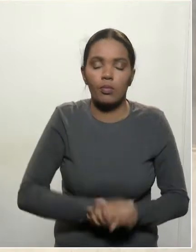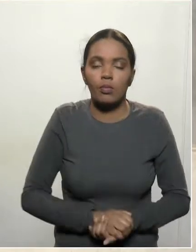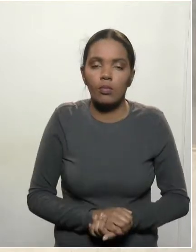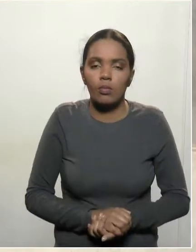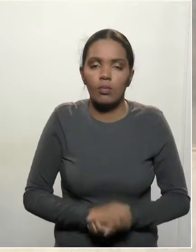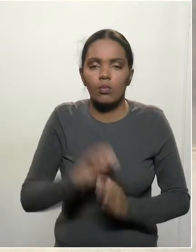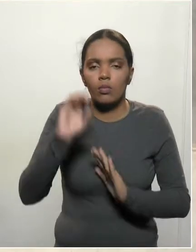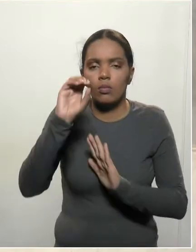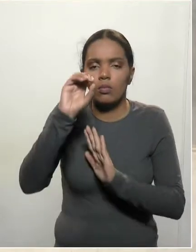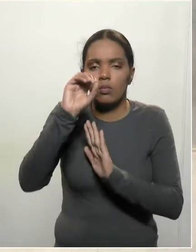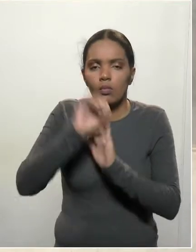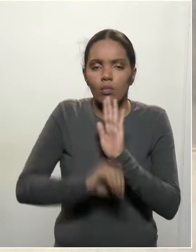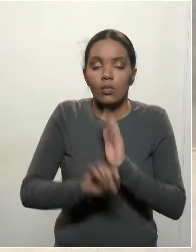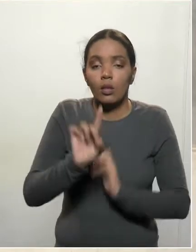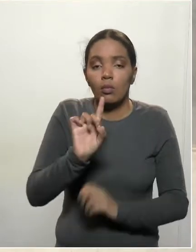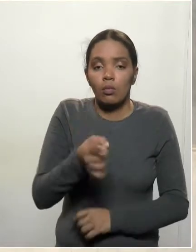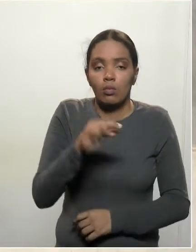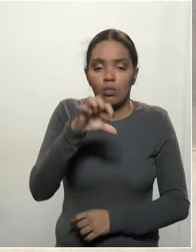do que, o ofício número